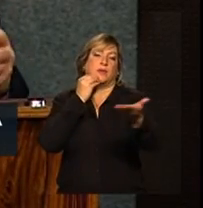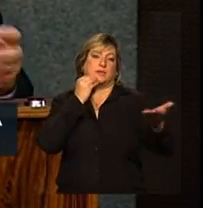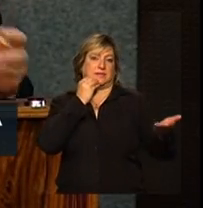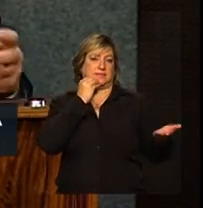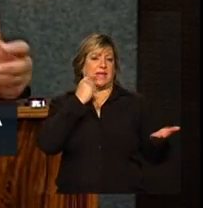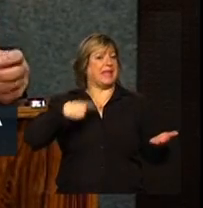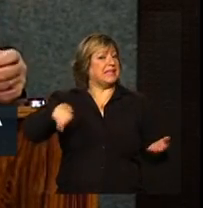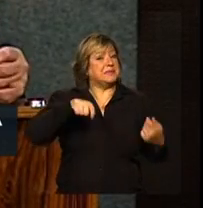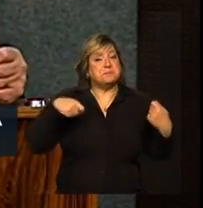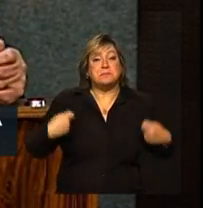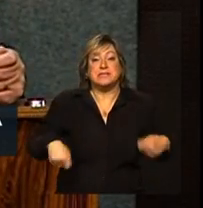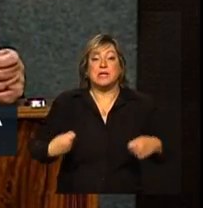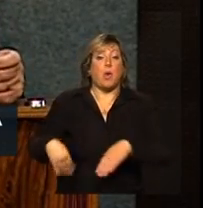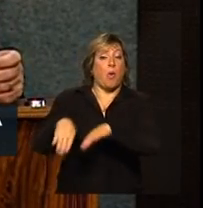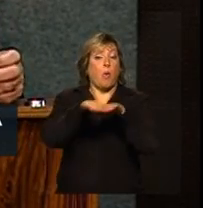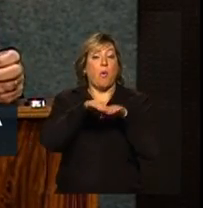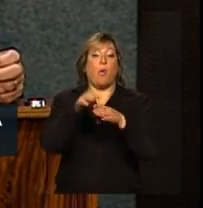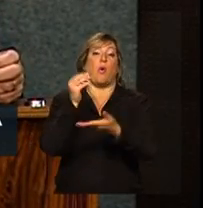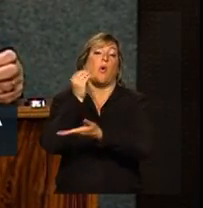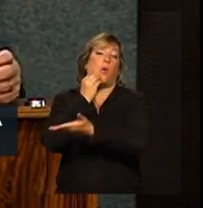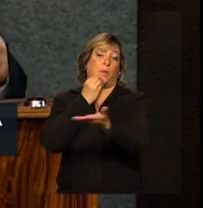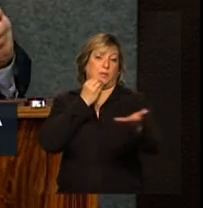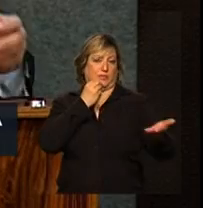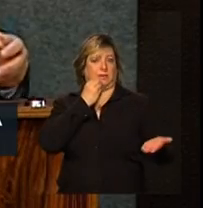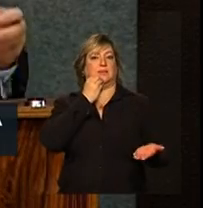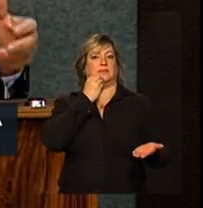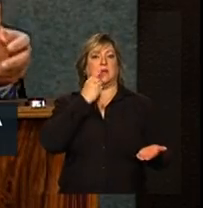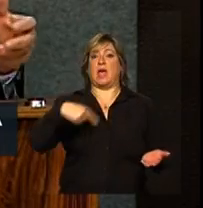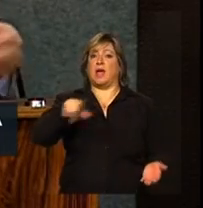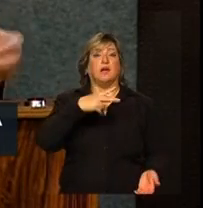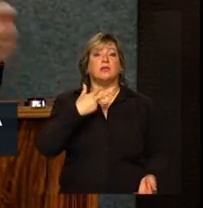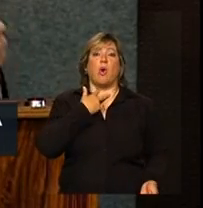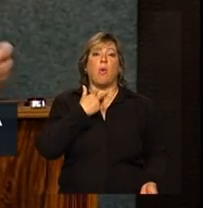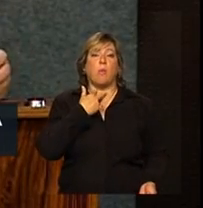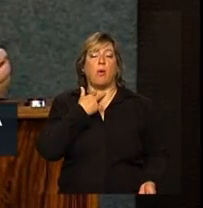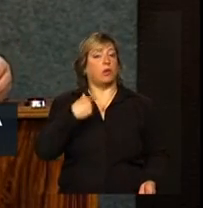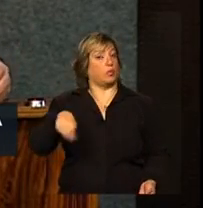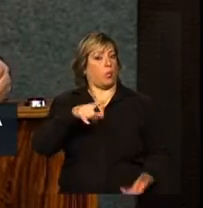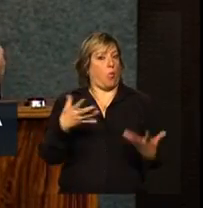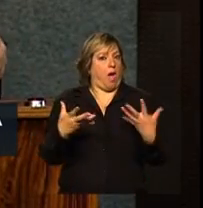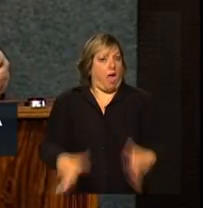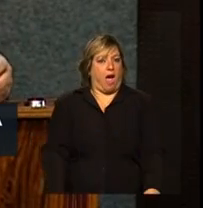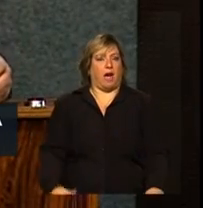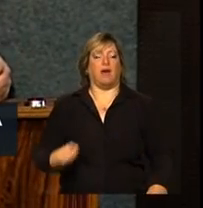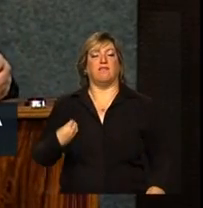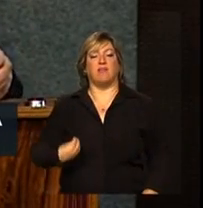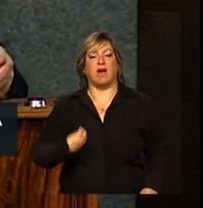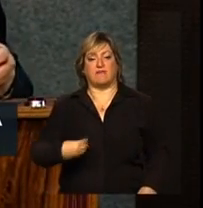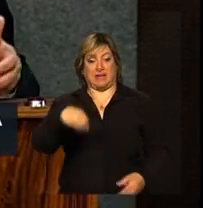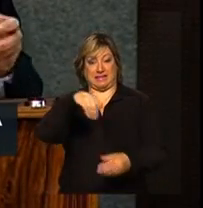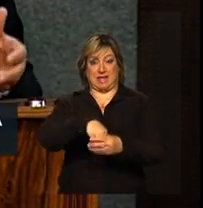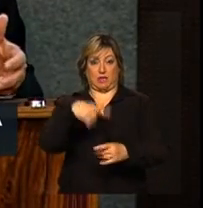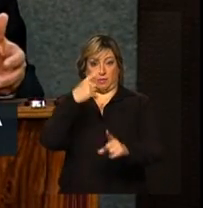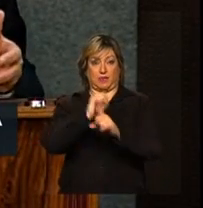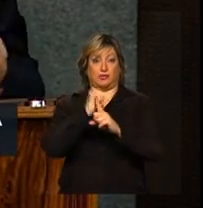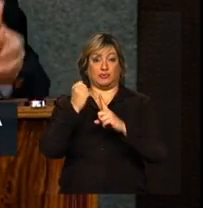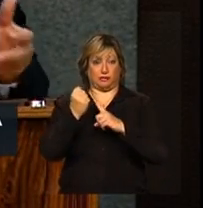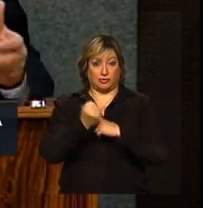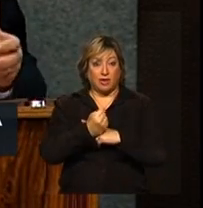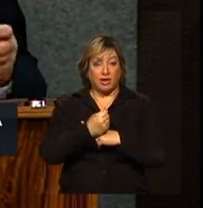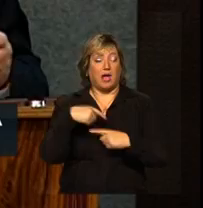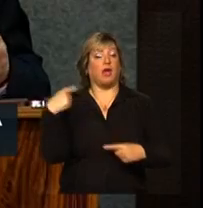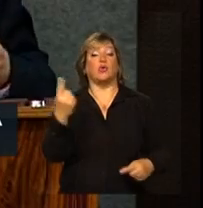Eles precisam da igualdade de oportunidades. Eles não podem, não vão querer viver numa sociedade em que